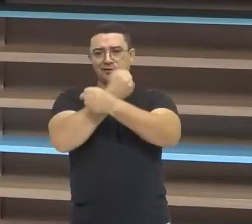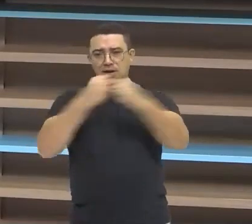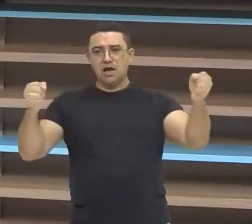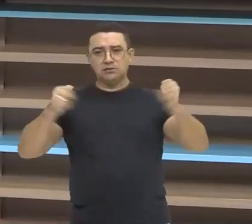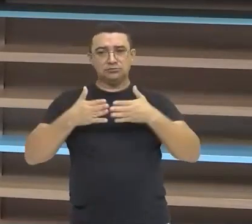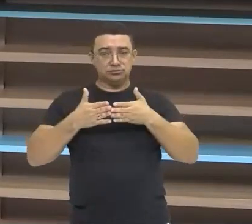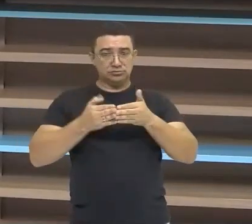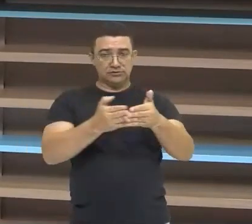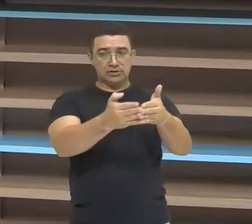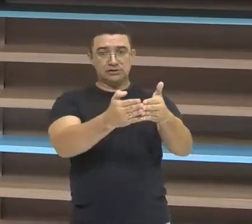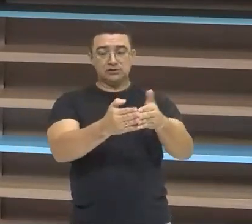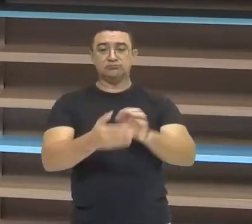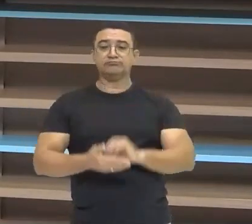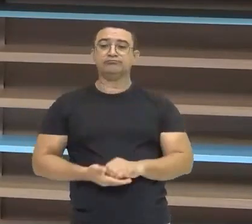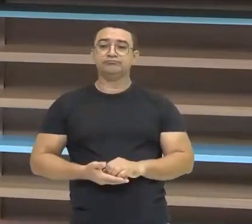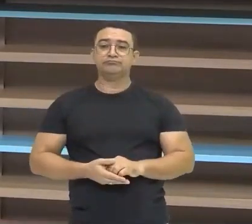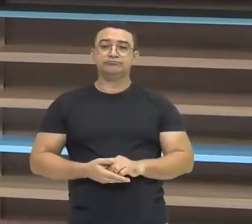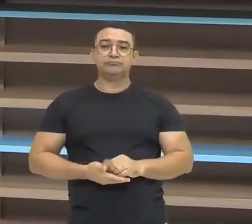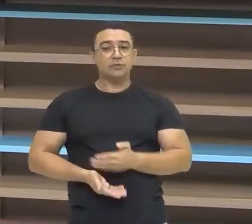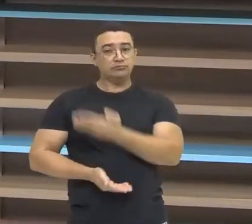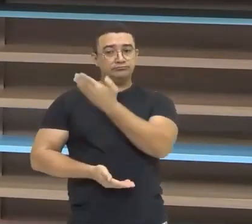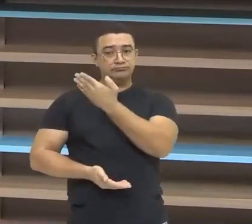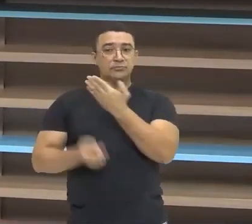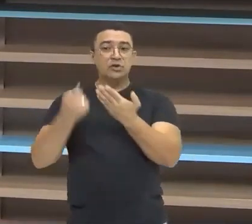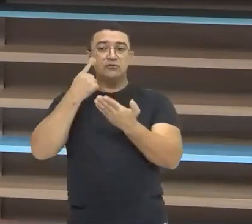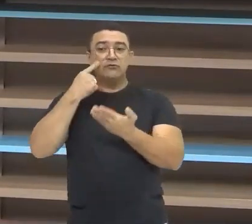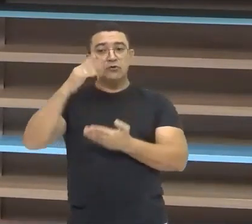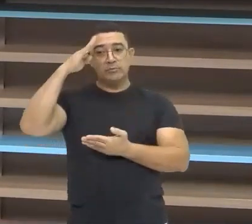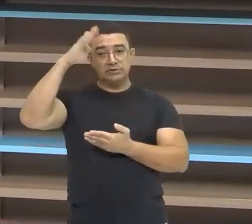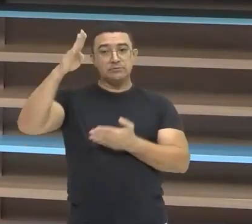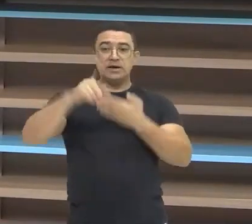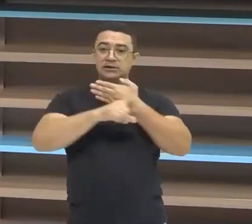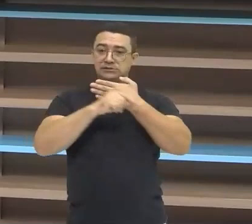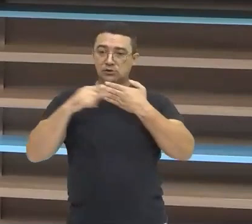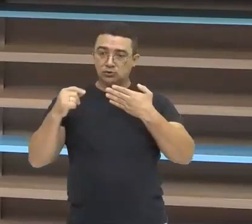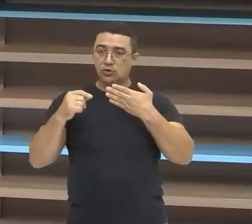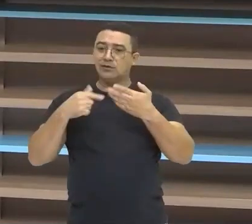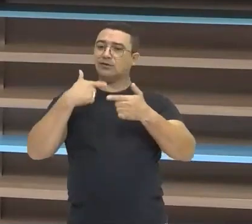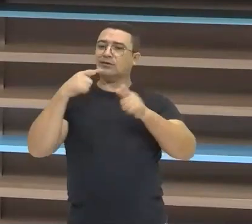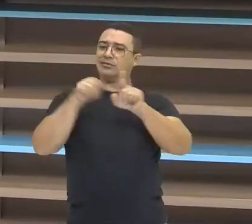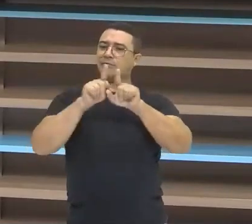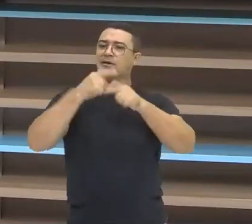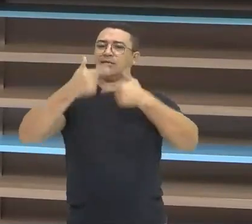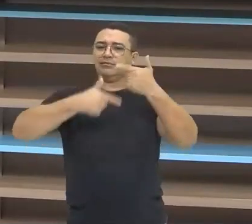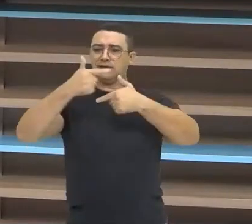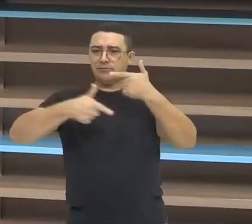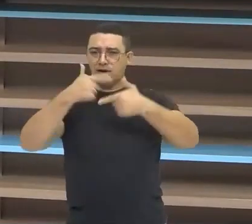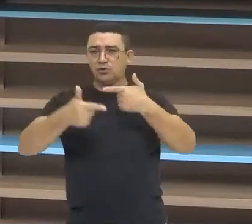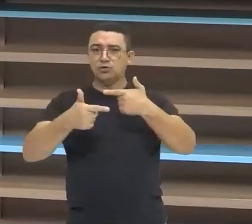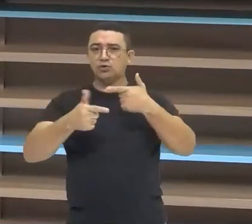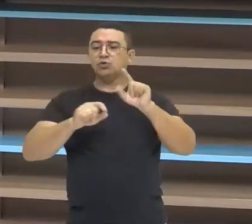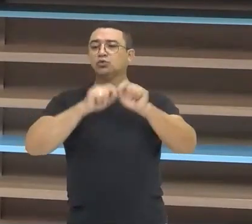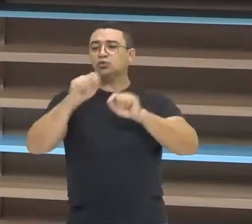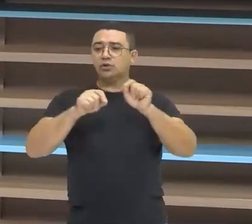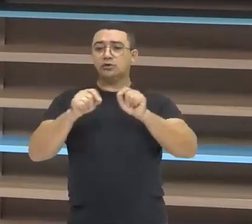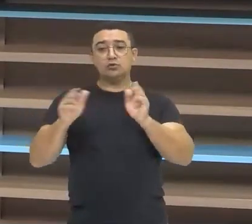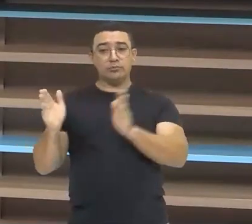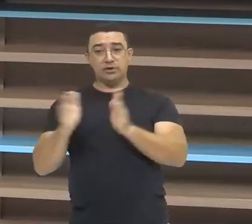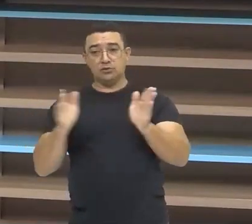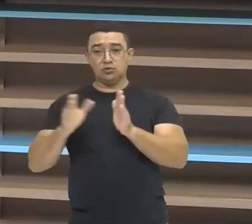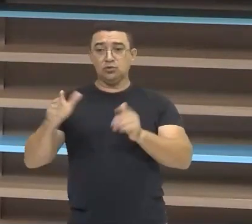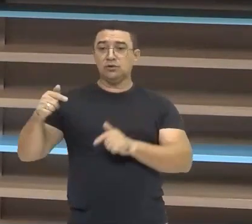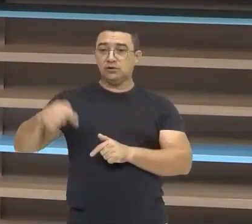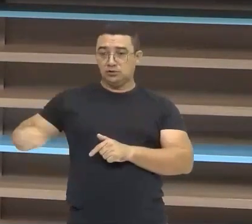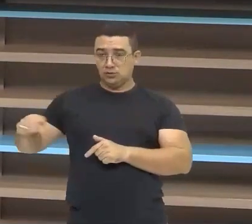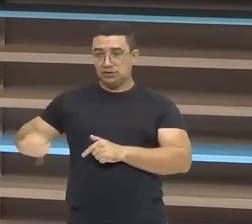grandes navegações. Aqui você pode observar os autores e as principais obras representativas